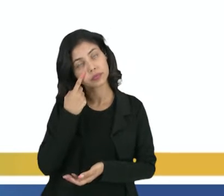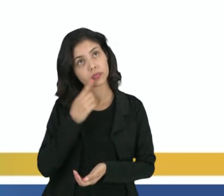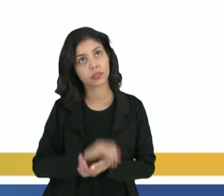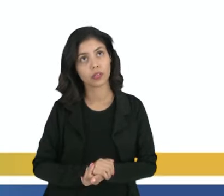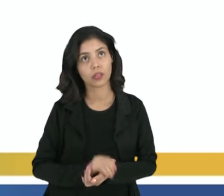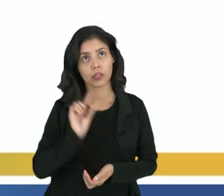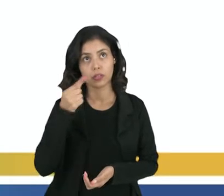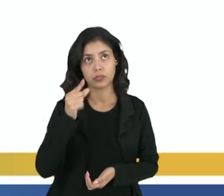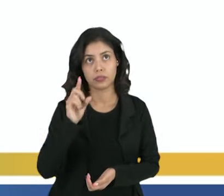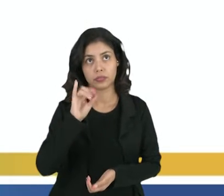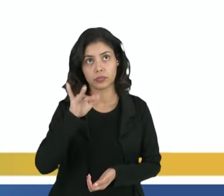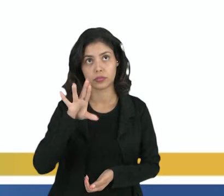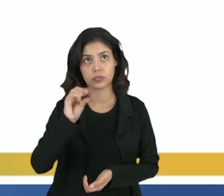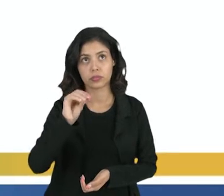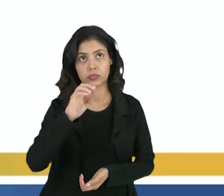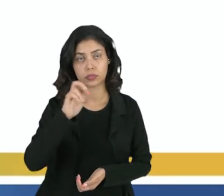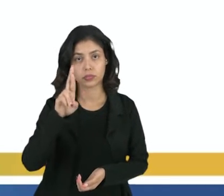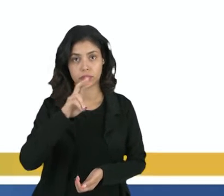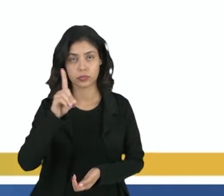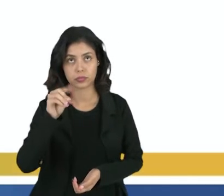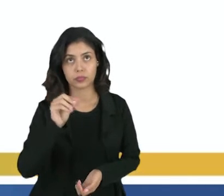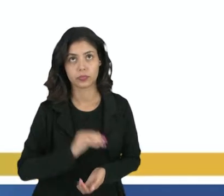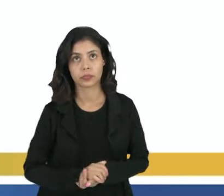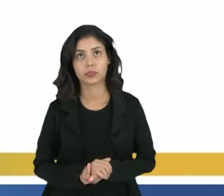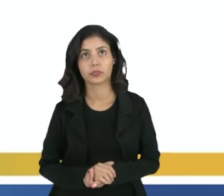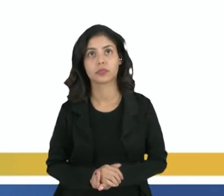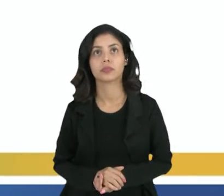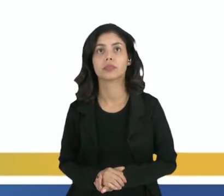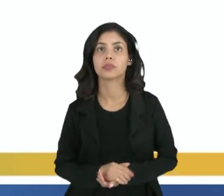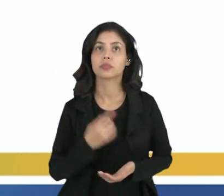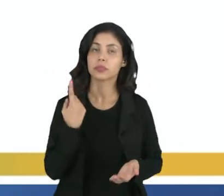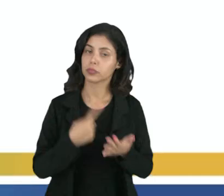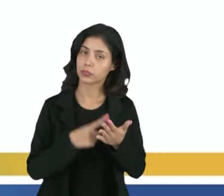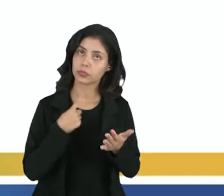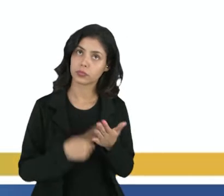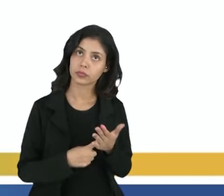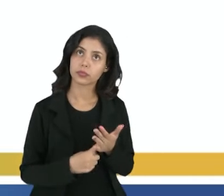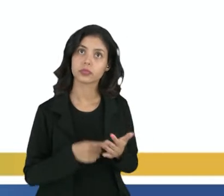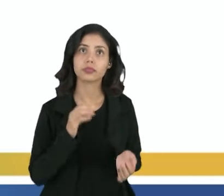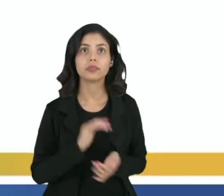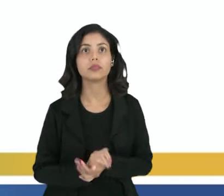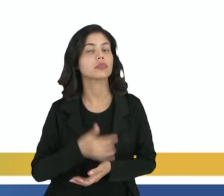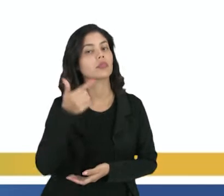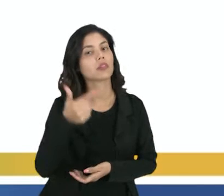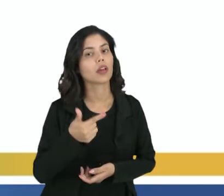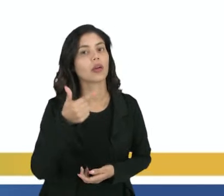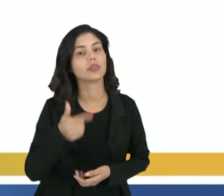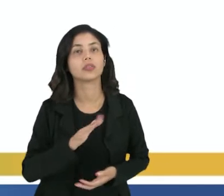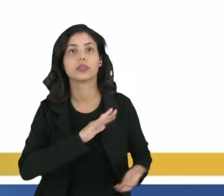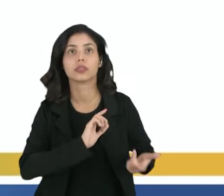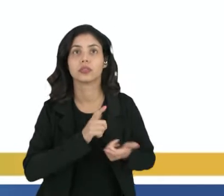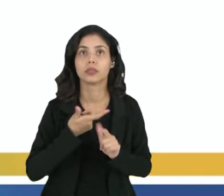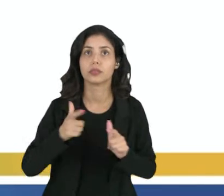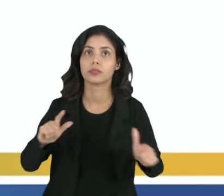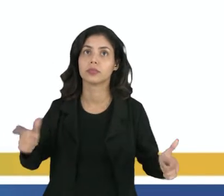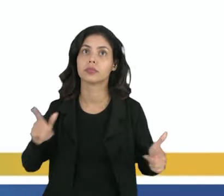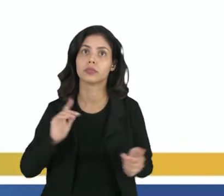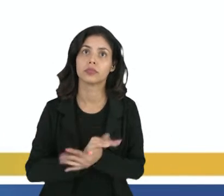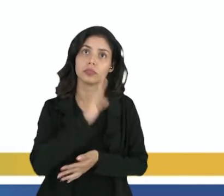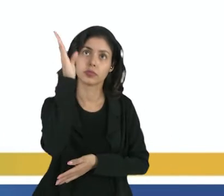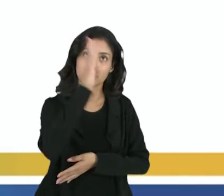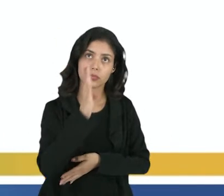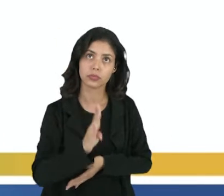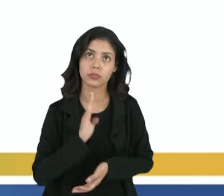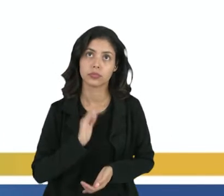vendo um pouquinho sobre o bioma cerrado, né? O bioma cerrado, ele é considerado o segundo